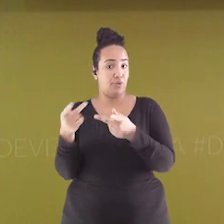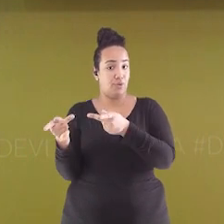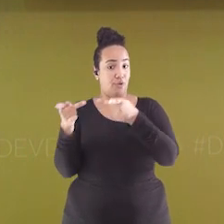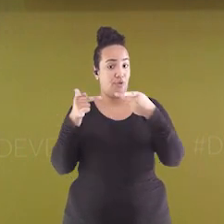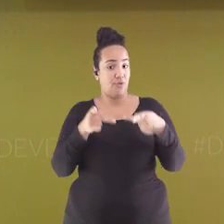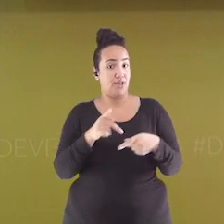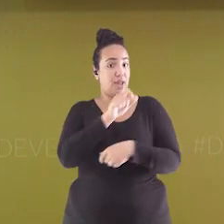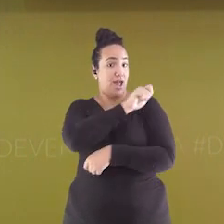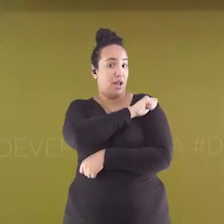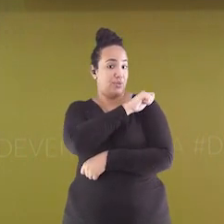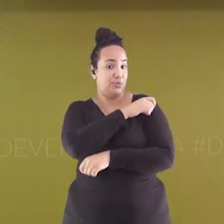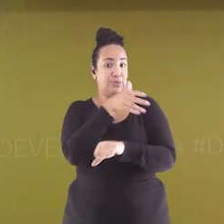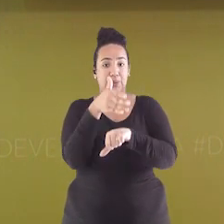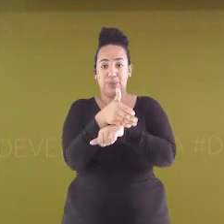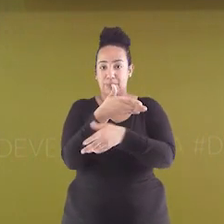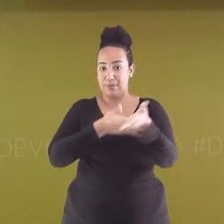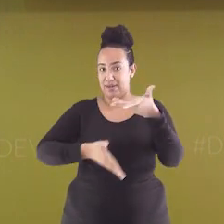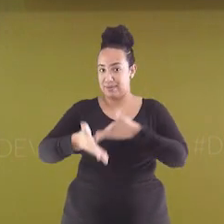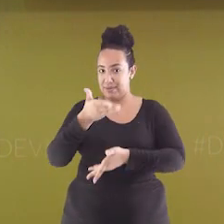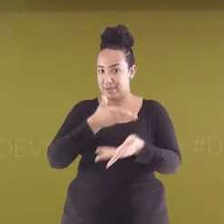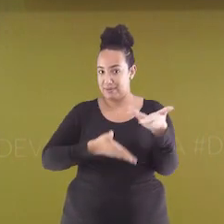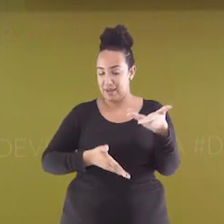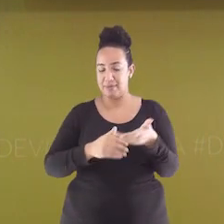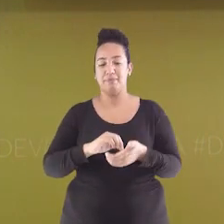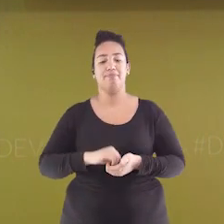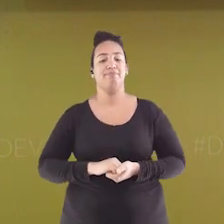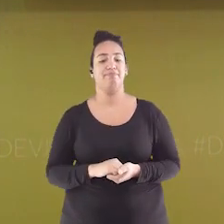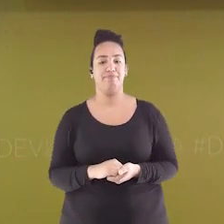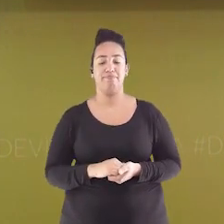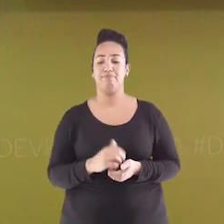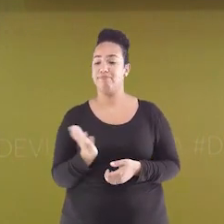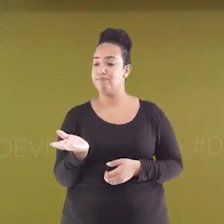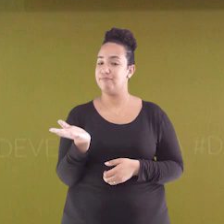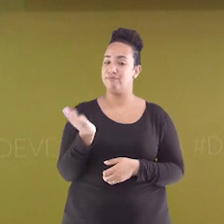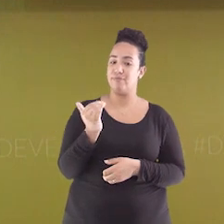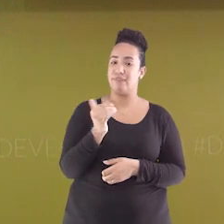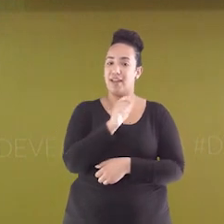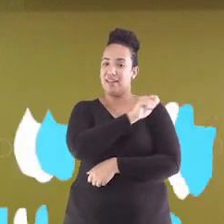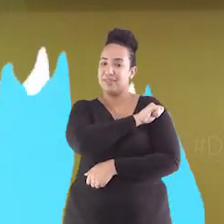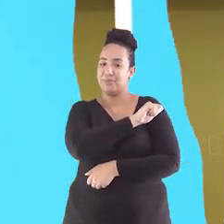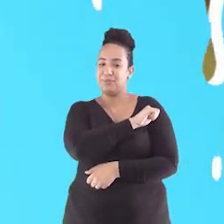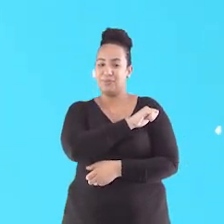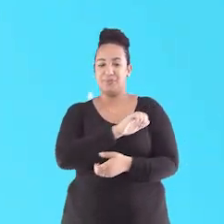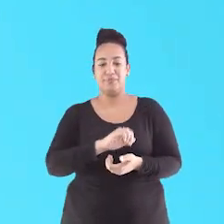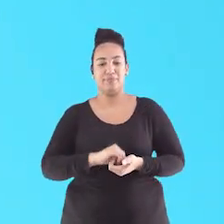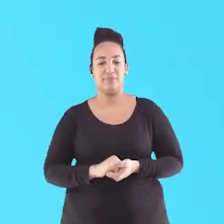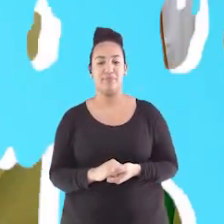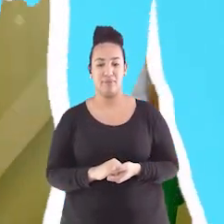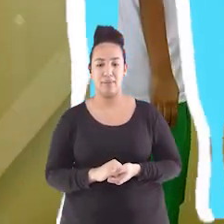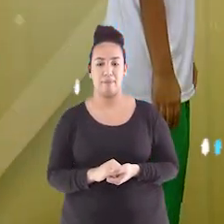estudante para participar da nossa aula. Vou chamá-lo. Vem cá, Elion.